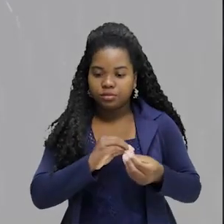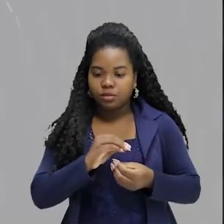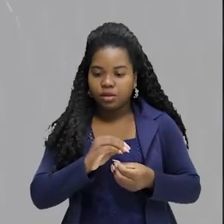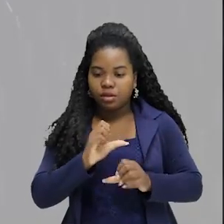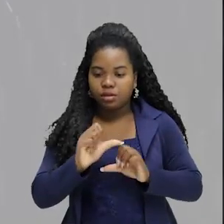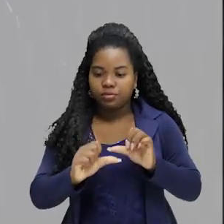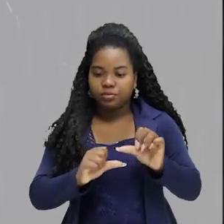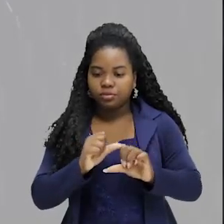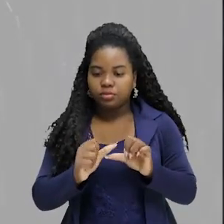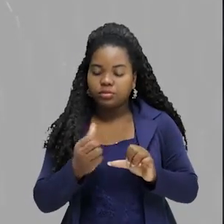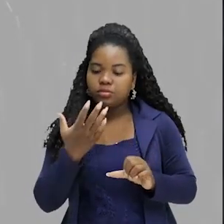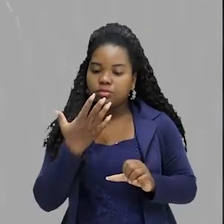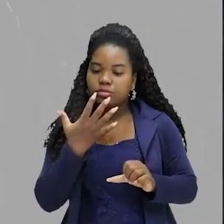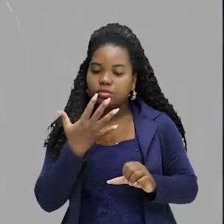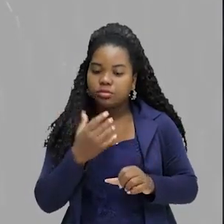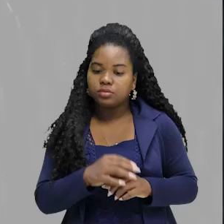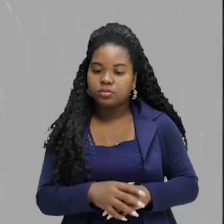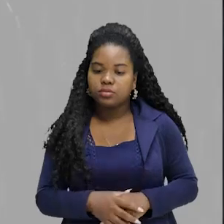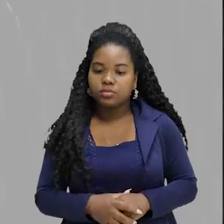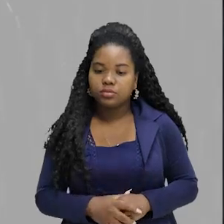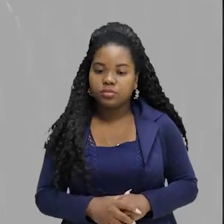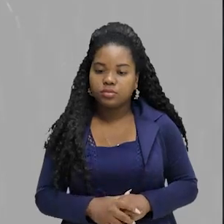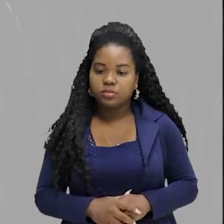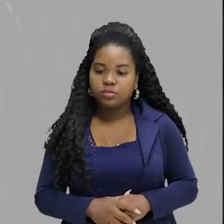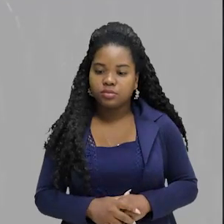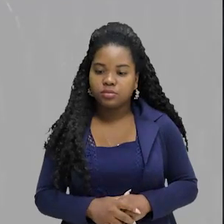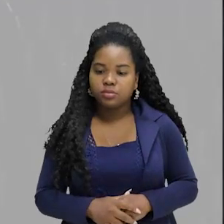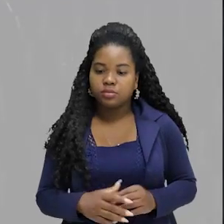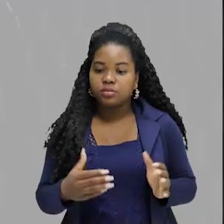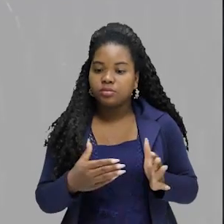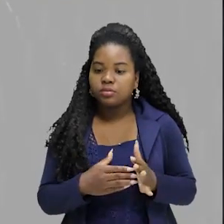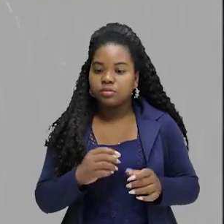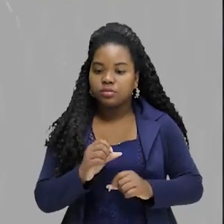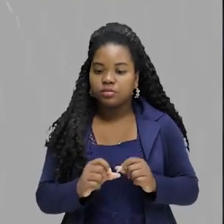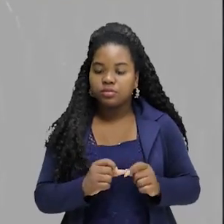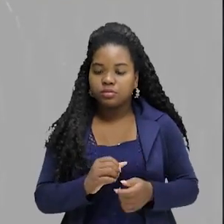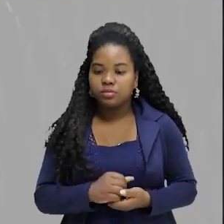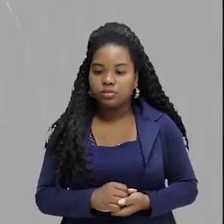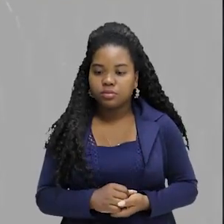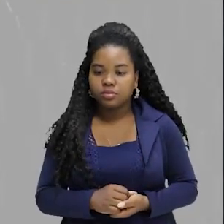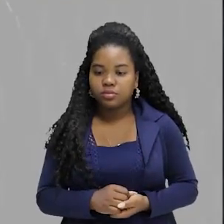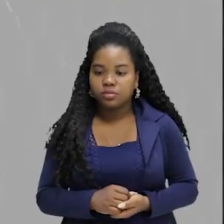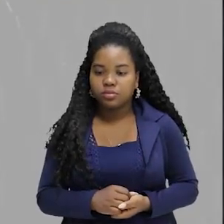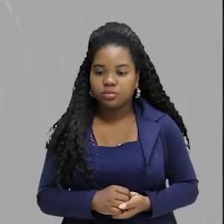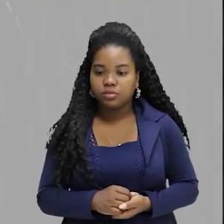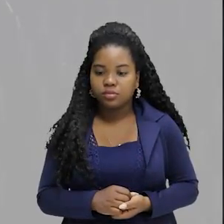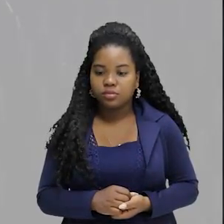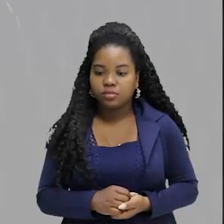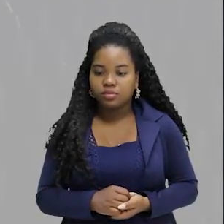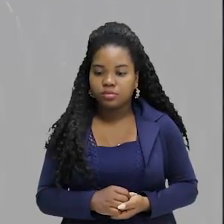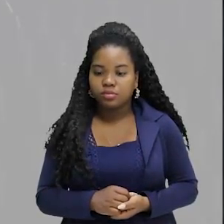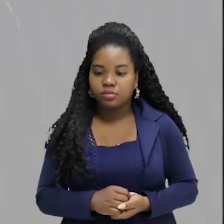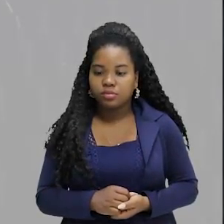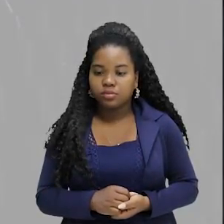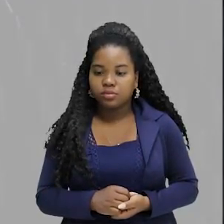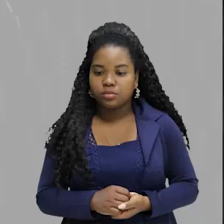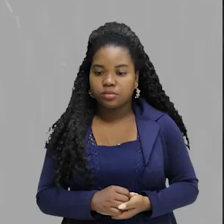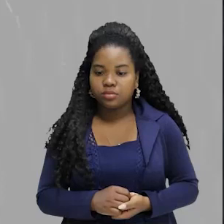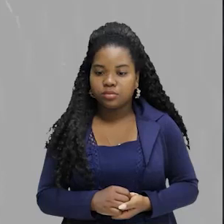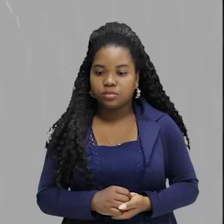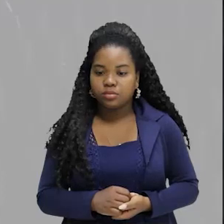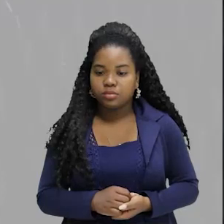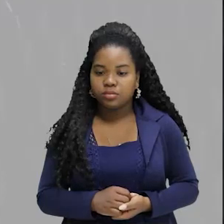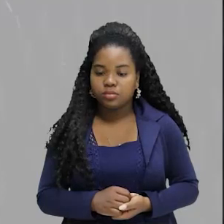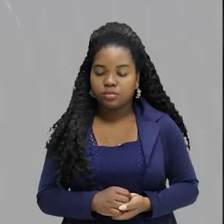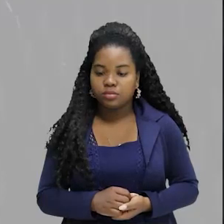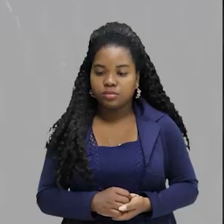na coloração, porque ao final vai formar o óxido de cobre. E o óxido de cobre, ele tem